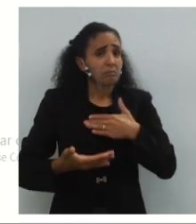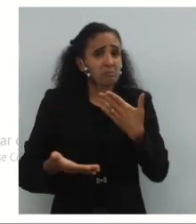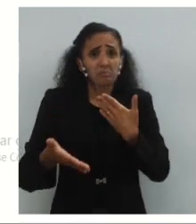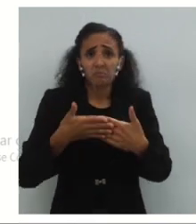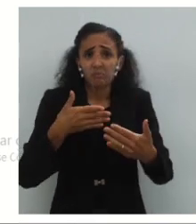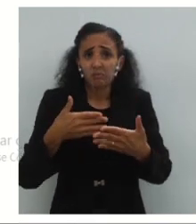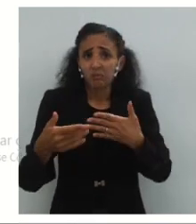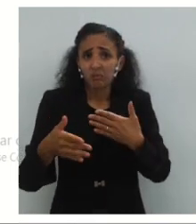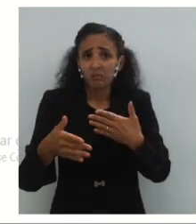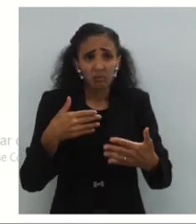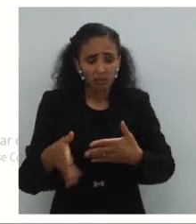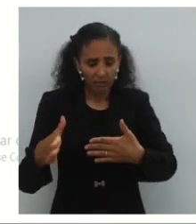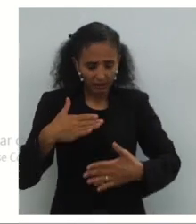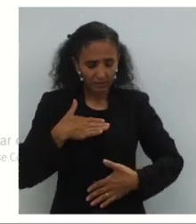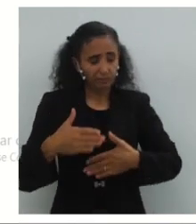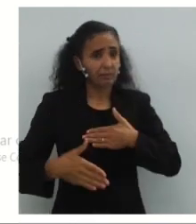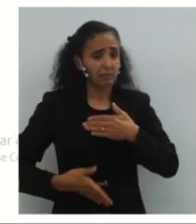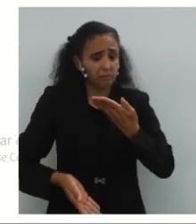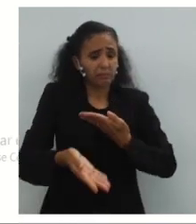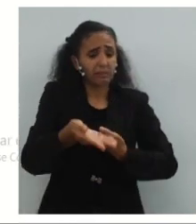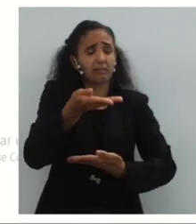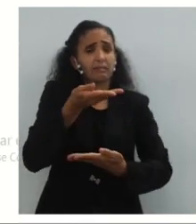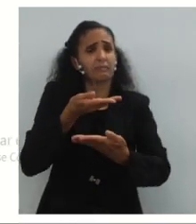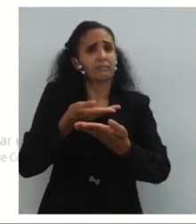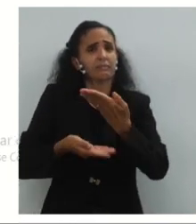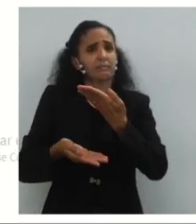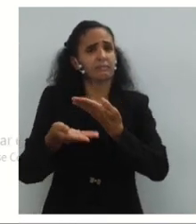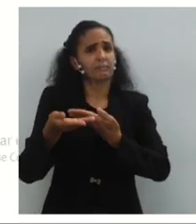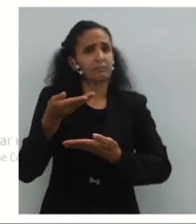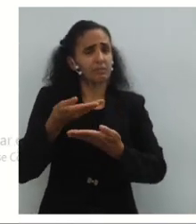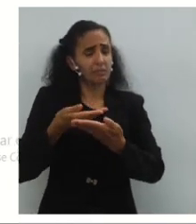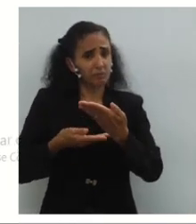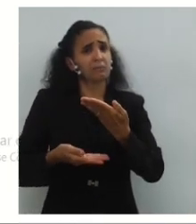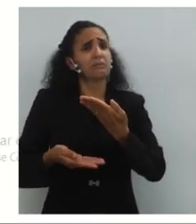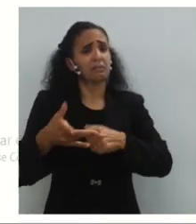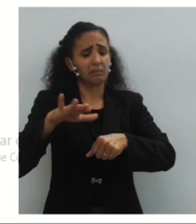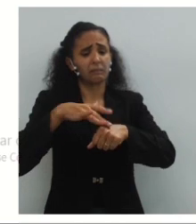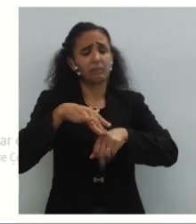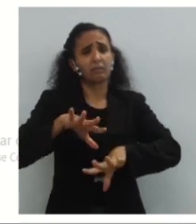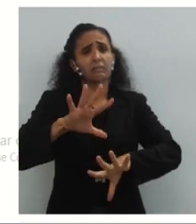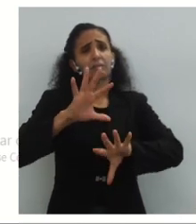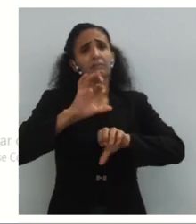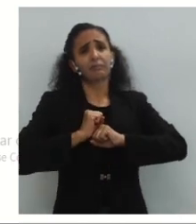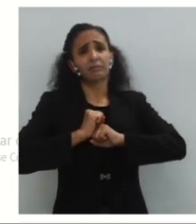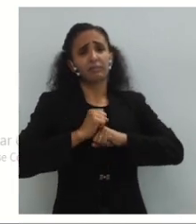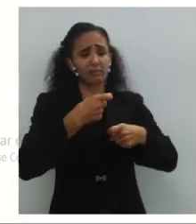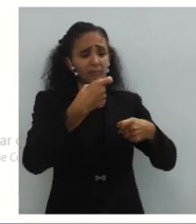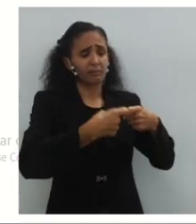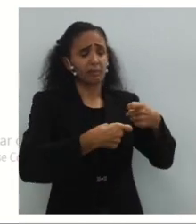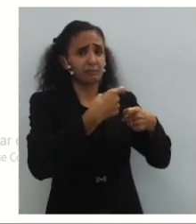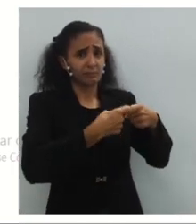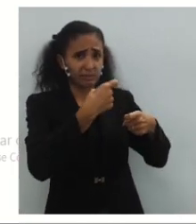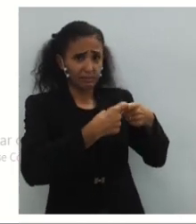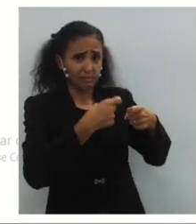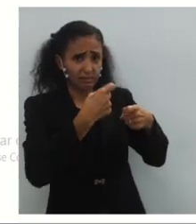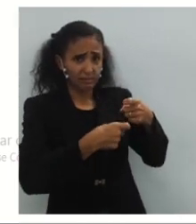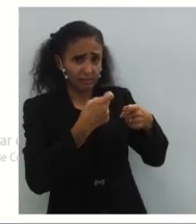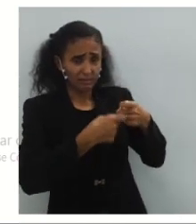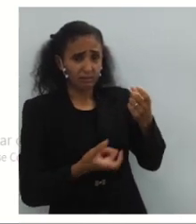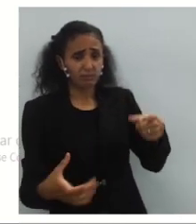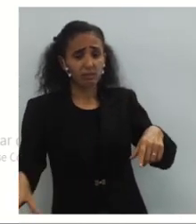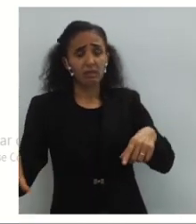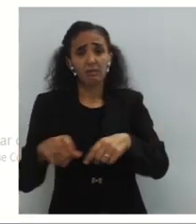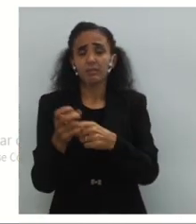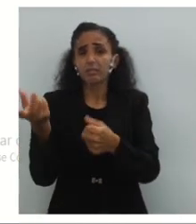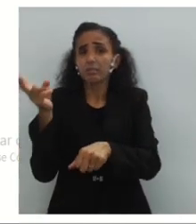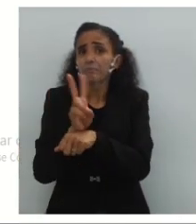podem contaminar qualquer parte do corpo. A troca tem sido cada vez mais frequente por causa do